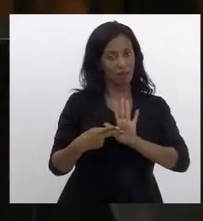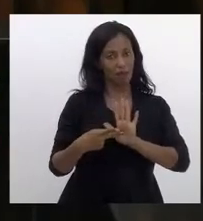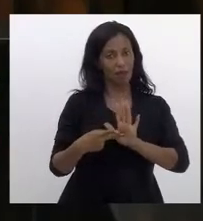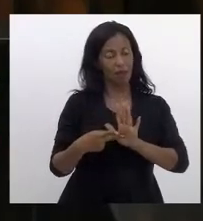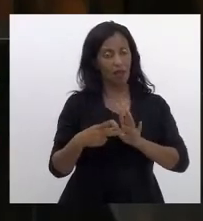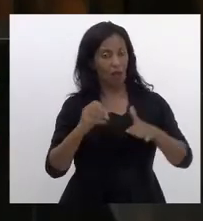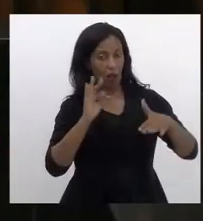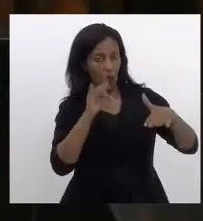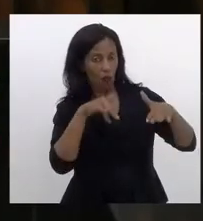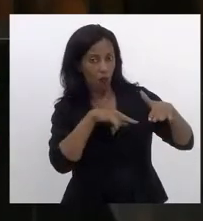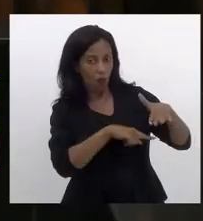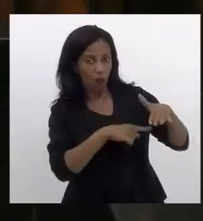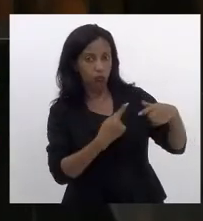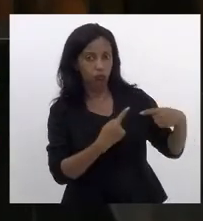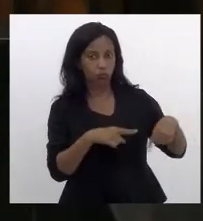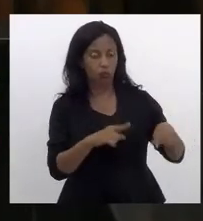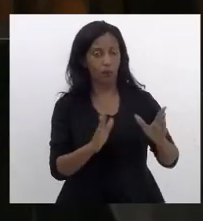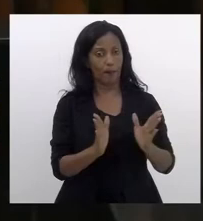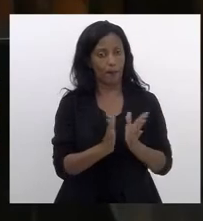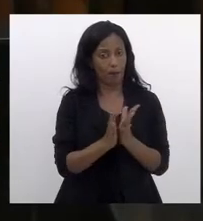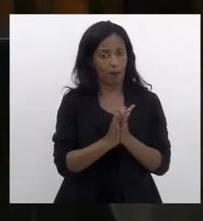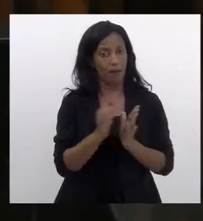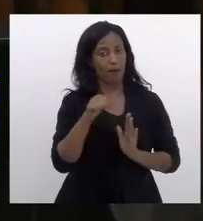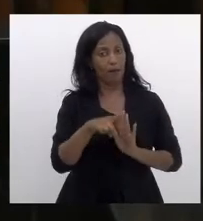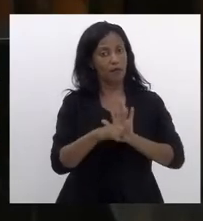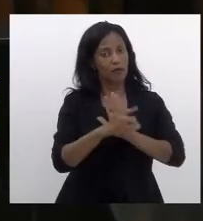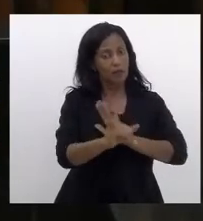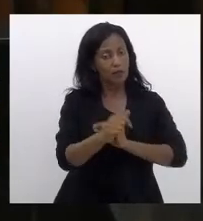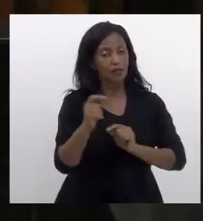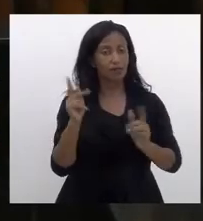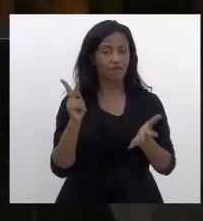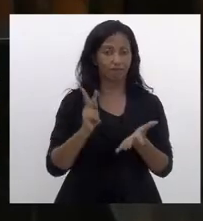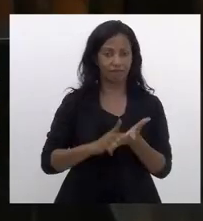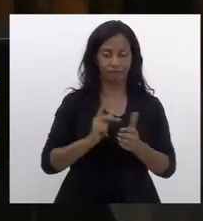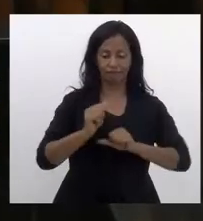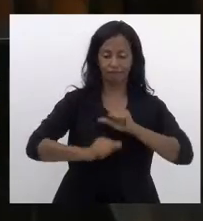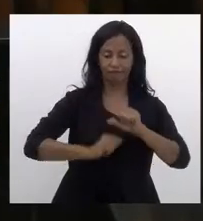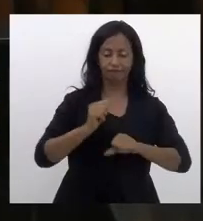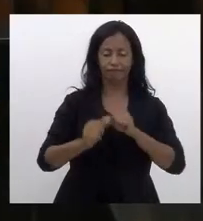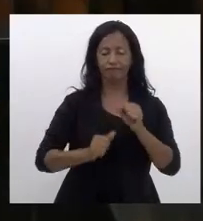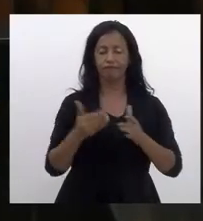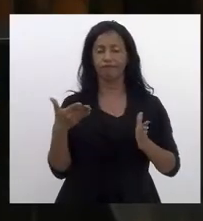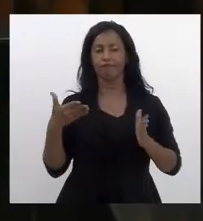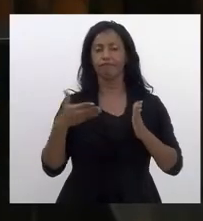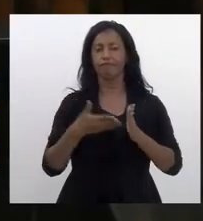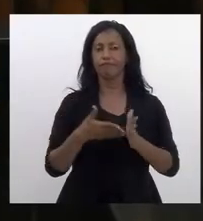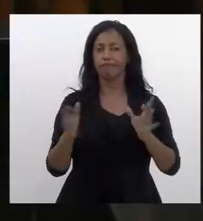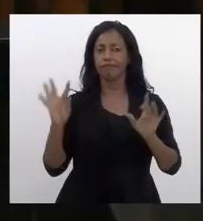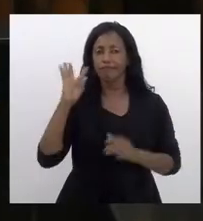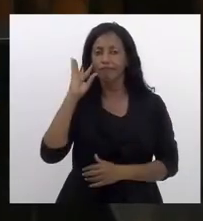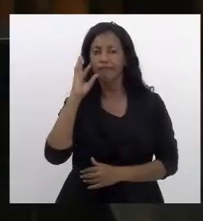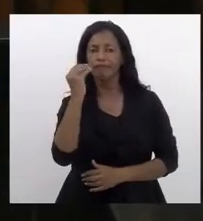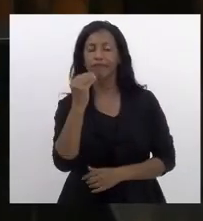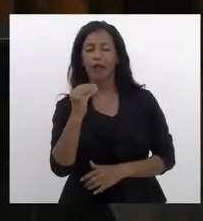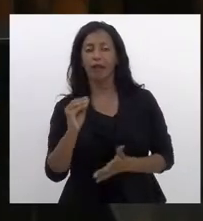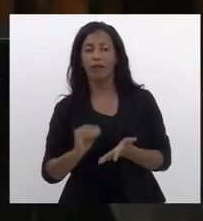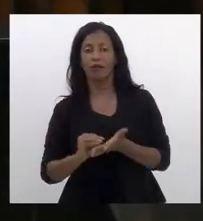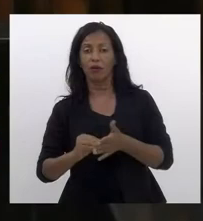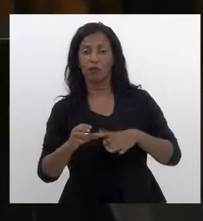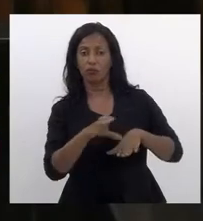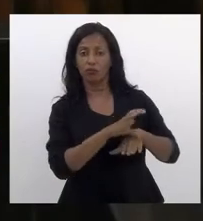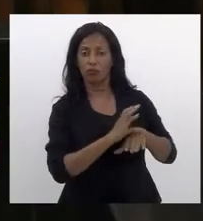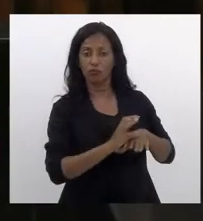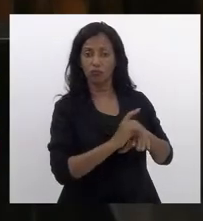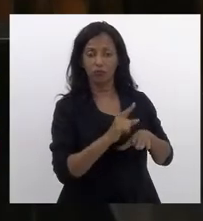Combate à Pobreza para que essa lei, de fato, se tornasse efetiva, sanasse a inconstitucionalidade da